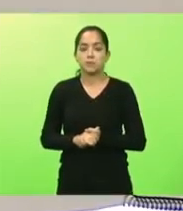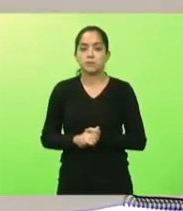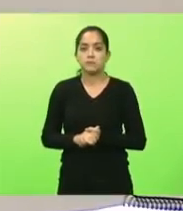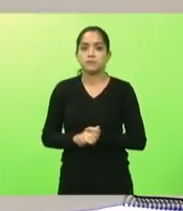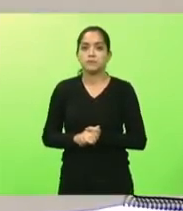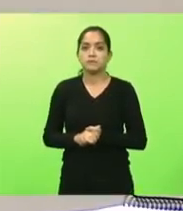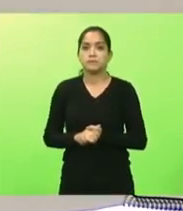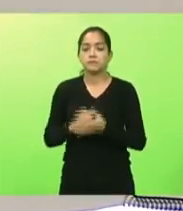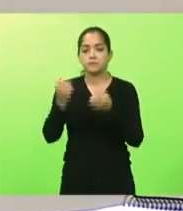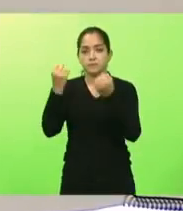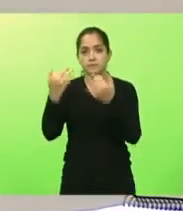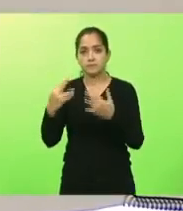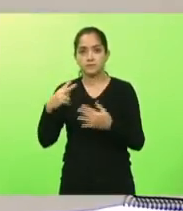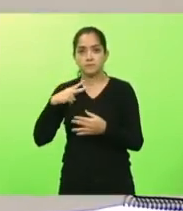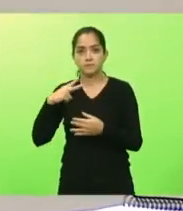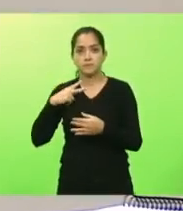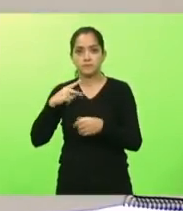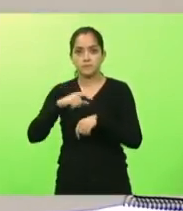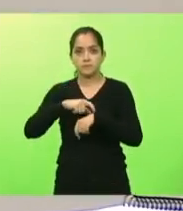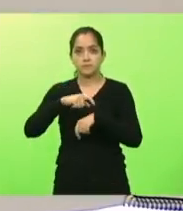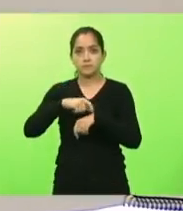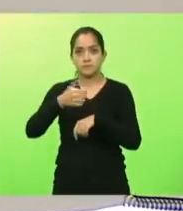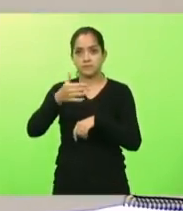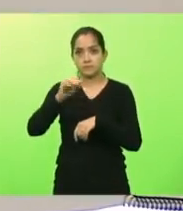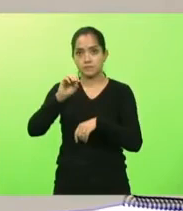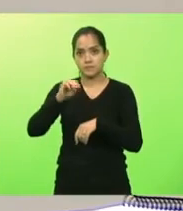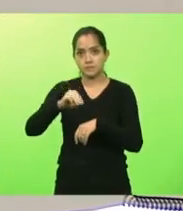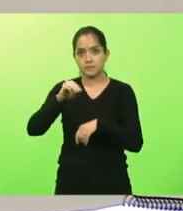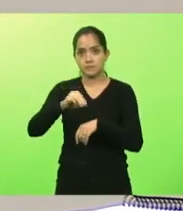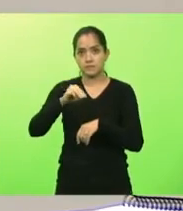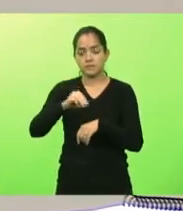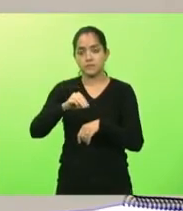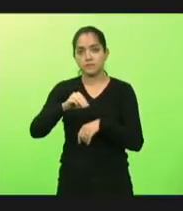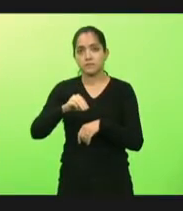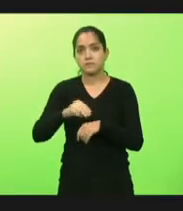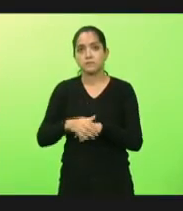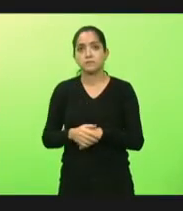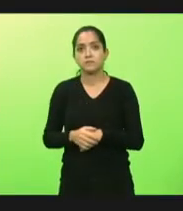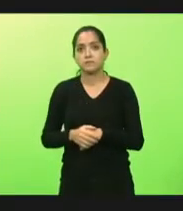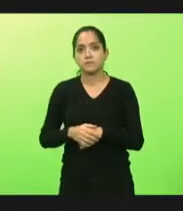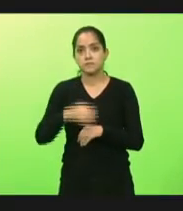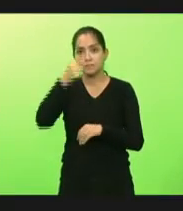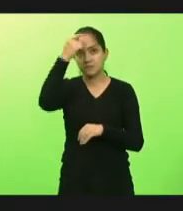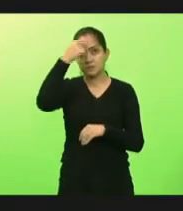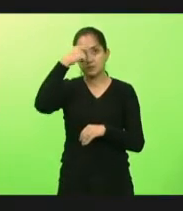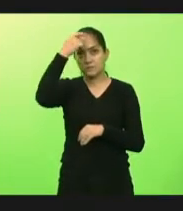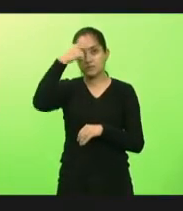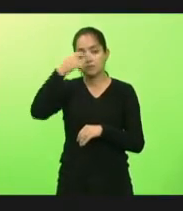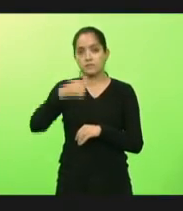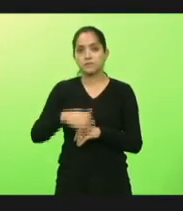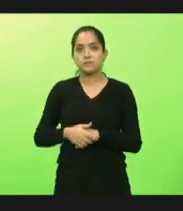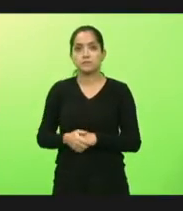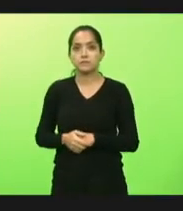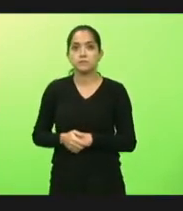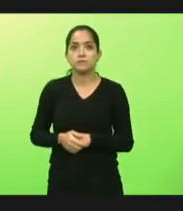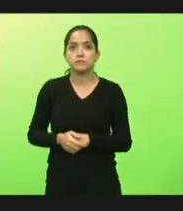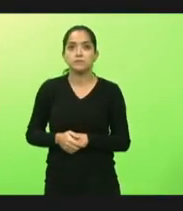Ainda em explicações pessoais, pelo tempo de até 10 minutos, com a palavra o deputado Maurício Scudillarc.